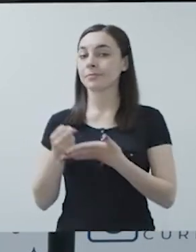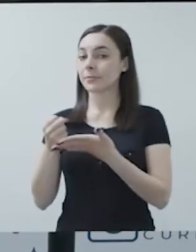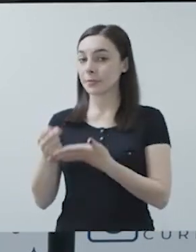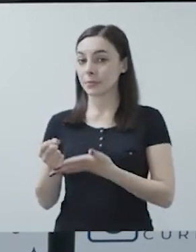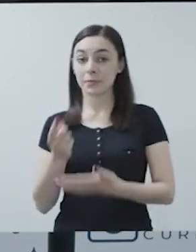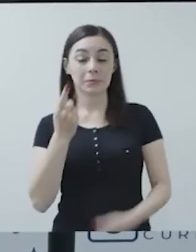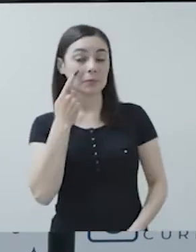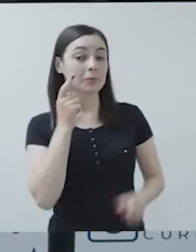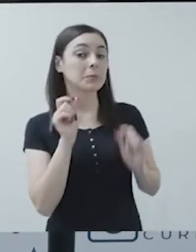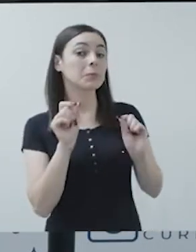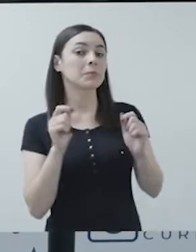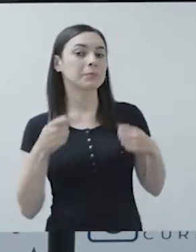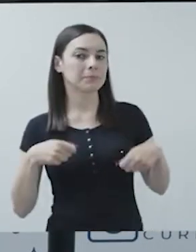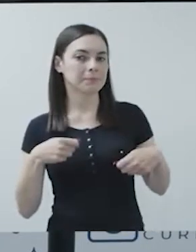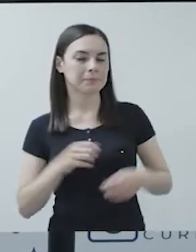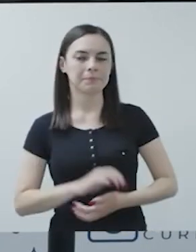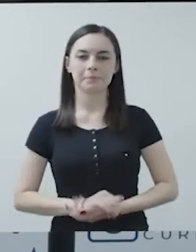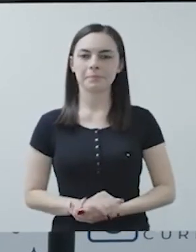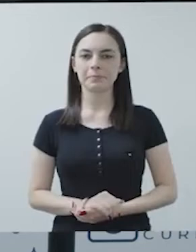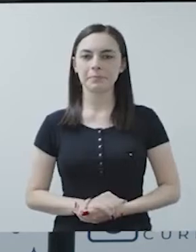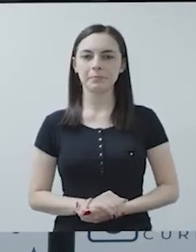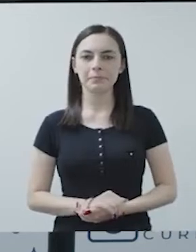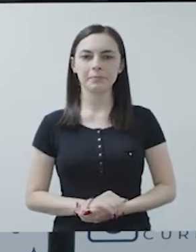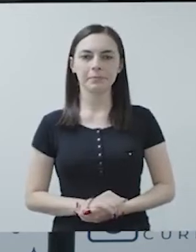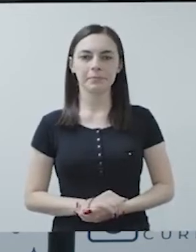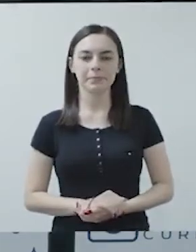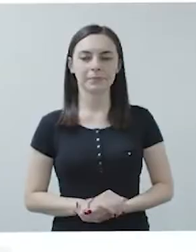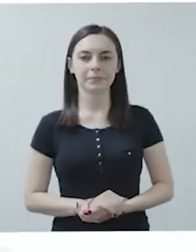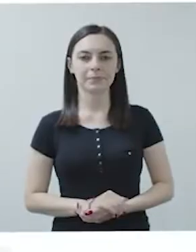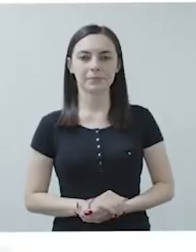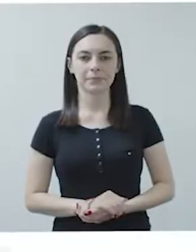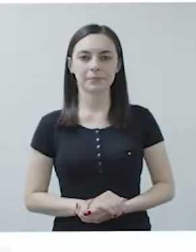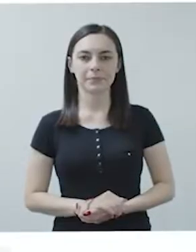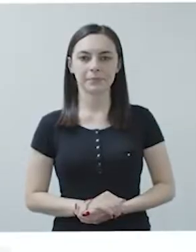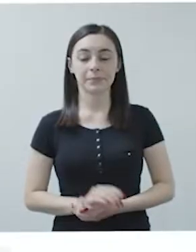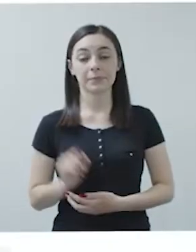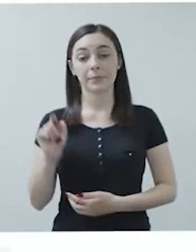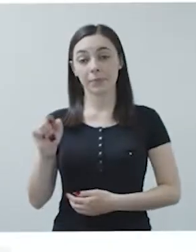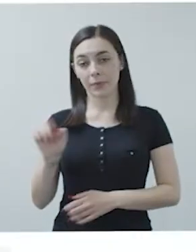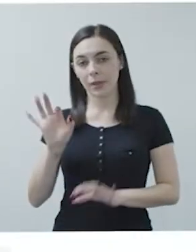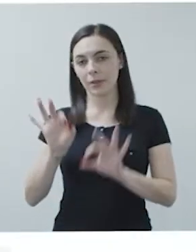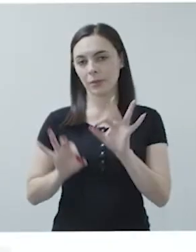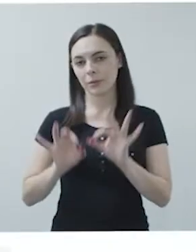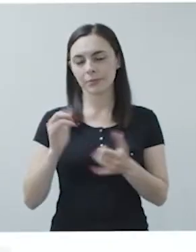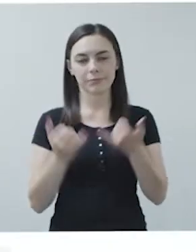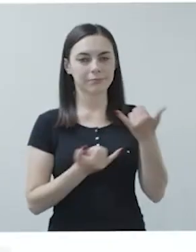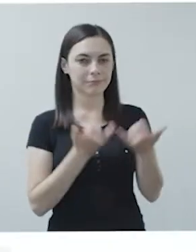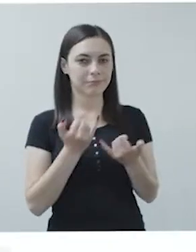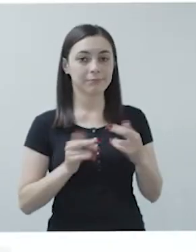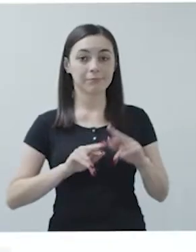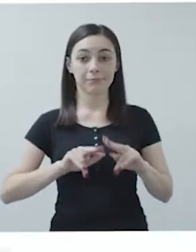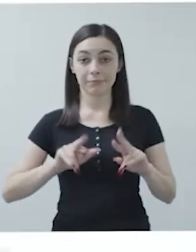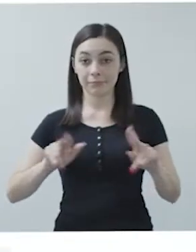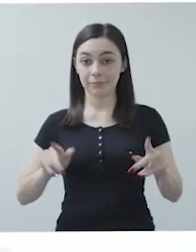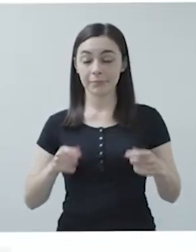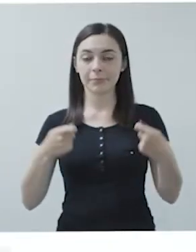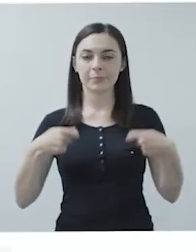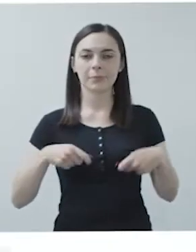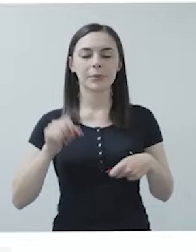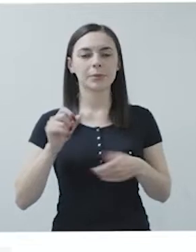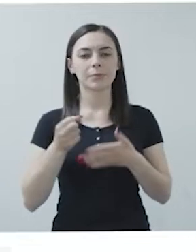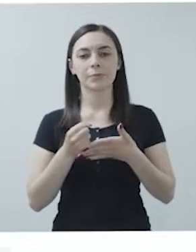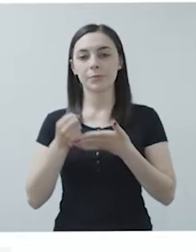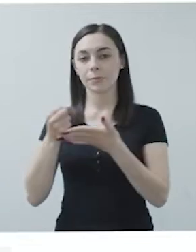ver o que ele precisa? Olha lá. Caio está organizando seus brinquedos e precisa de